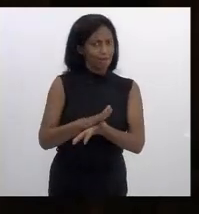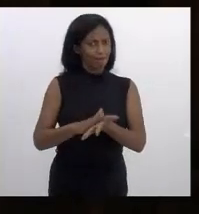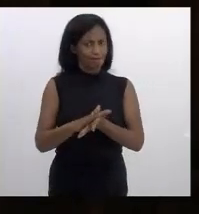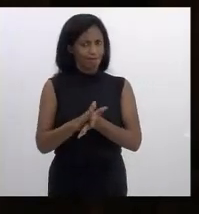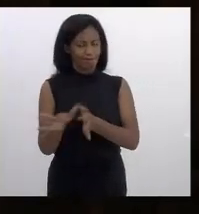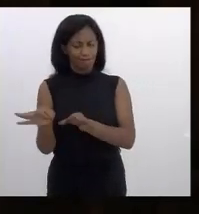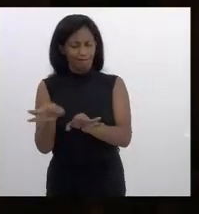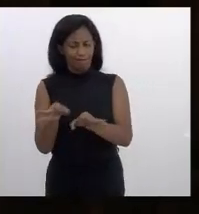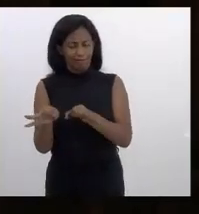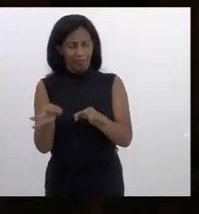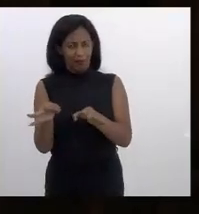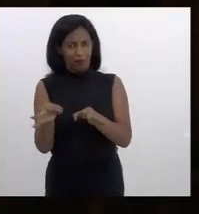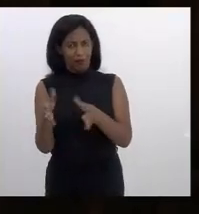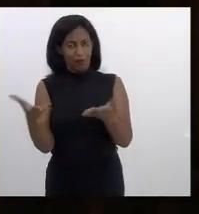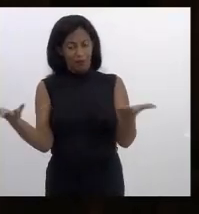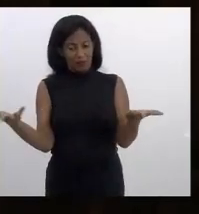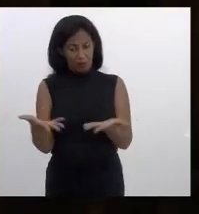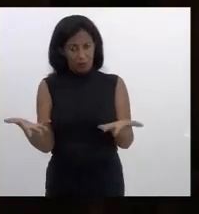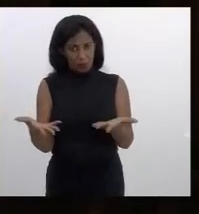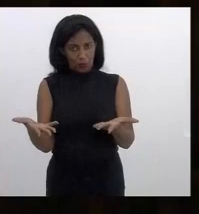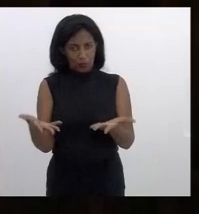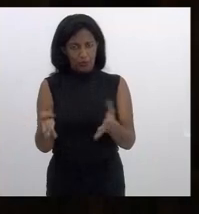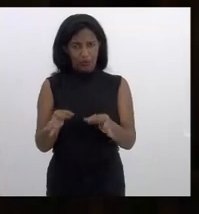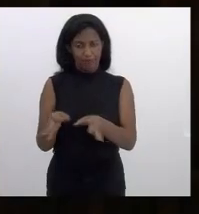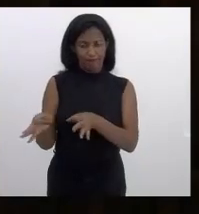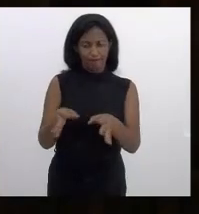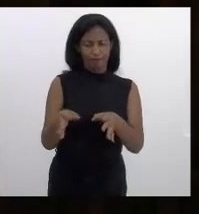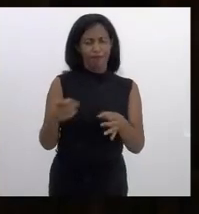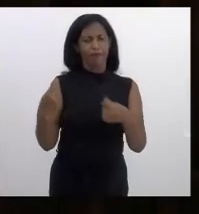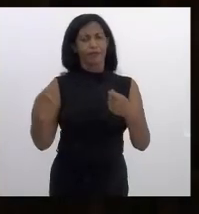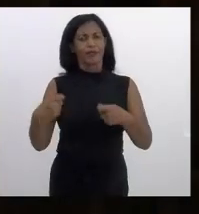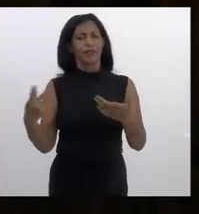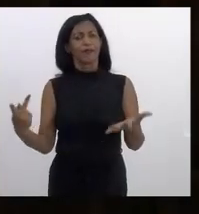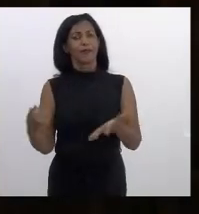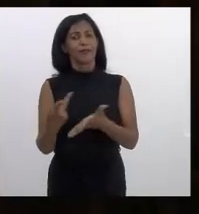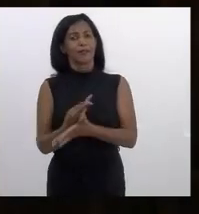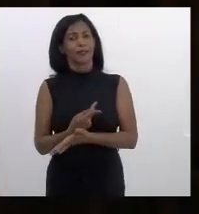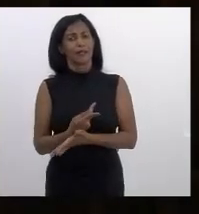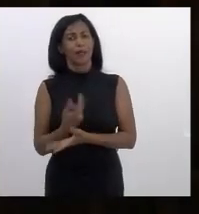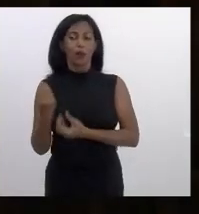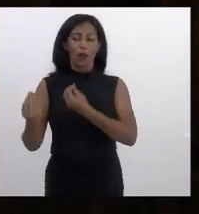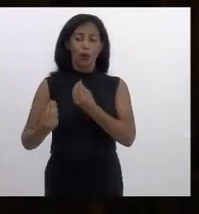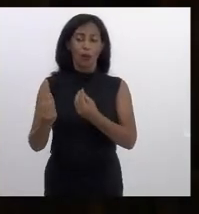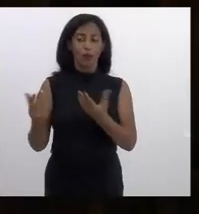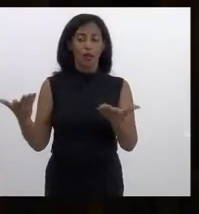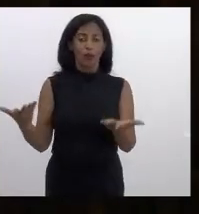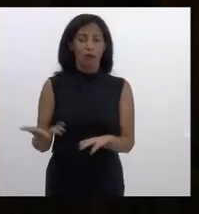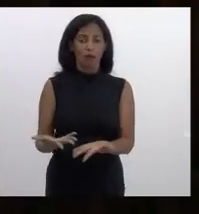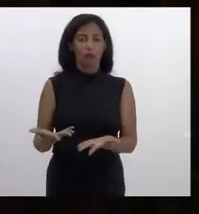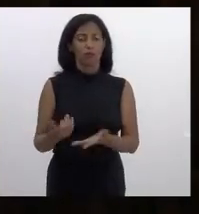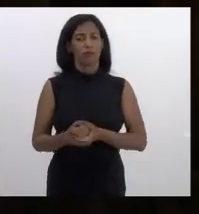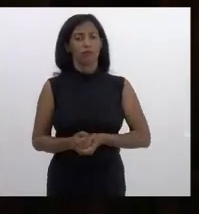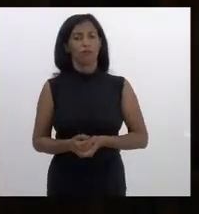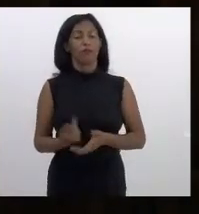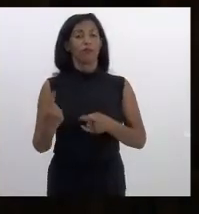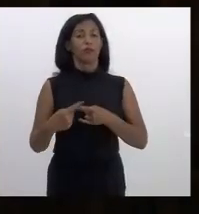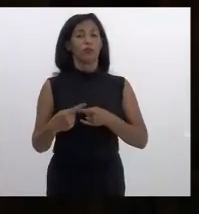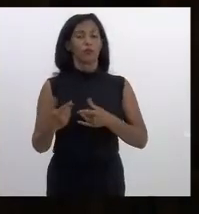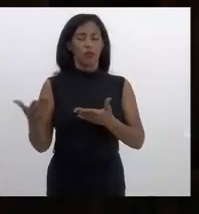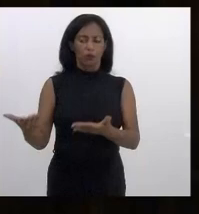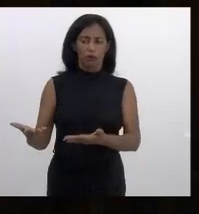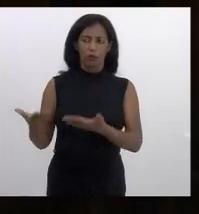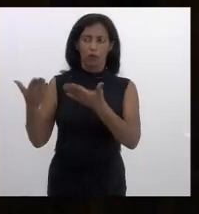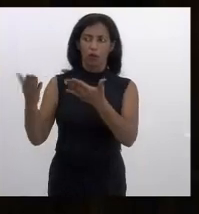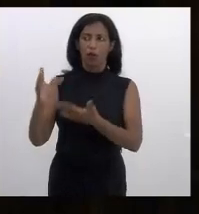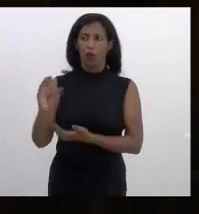da maneira que tá sendo feita hoje deveria estar acontecendo como está acontecendo hoje porque como não